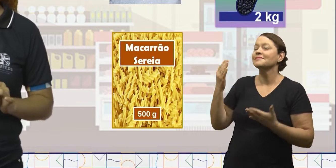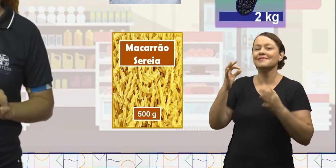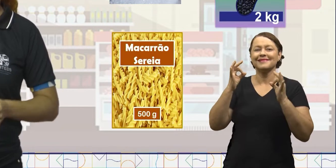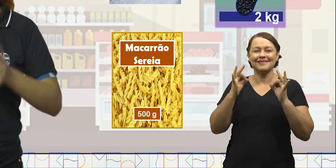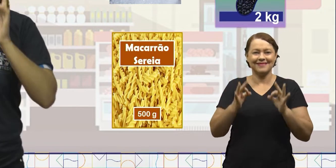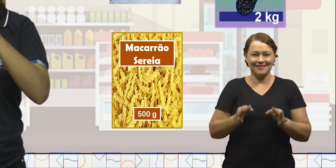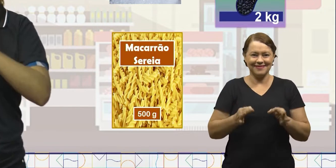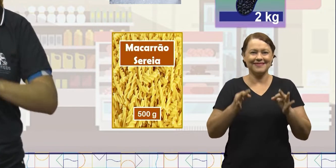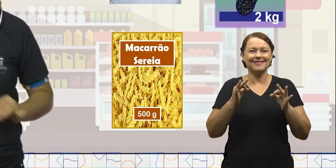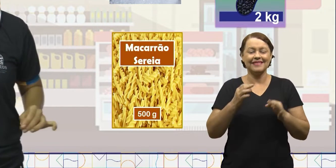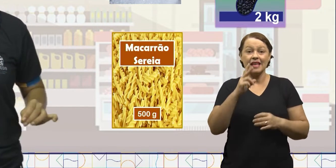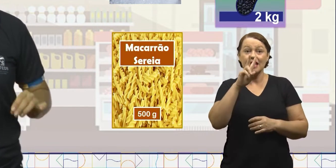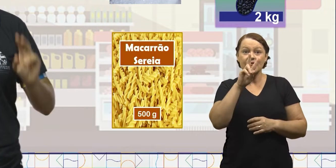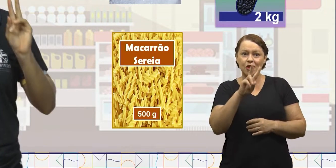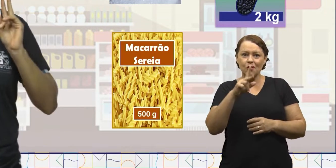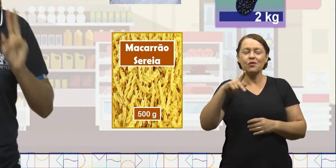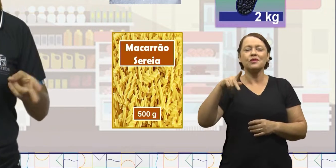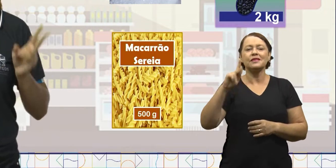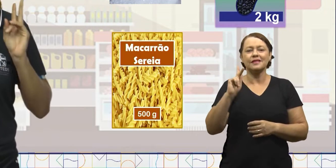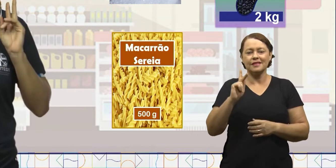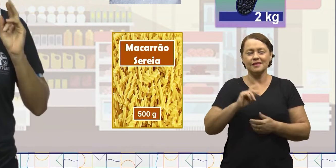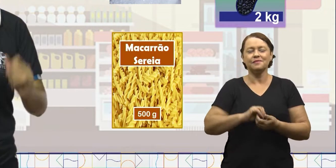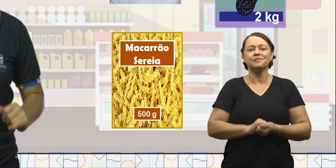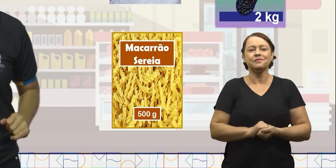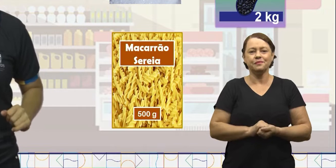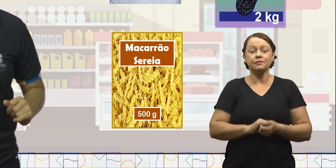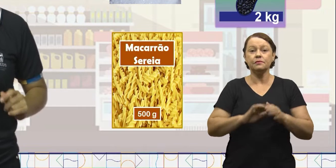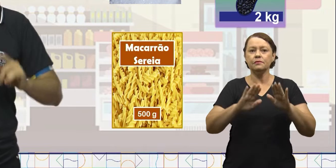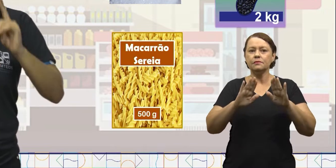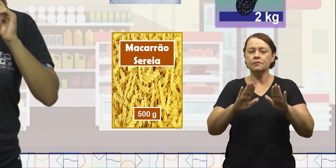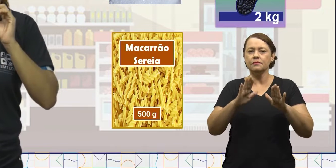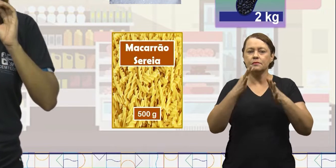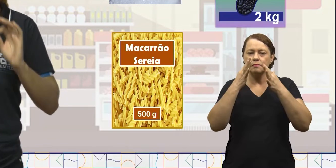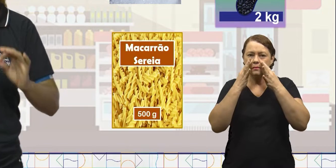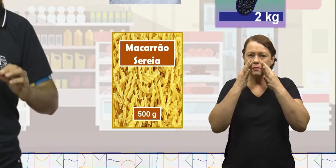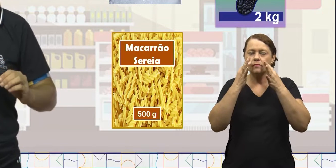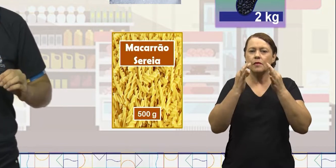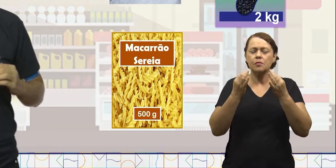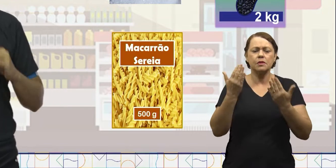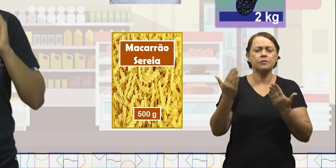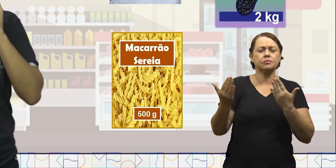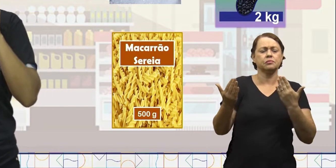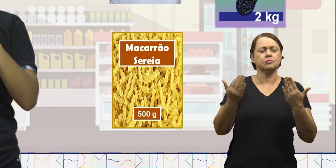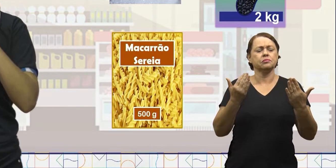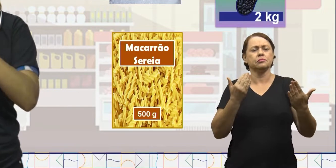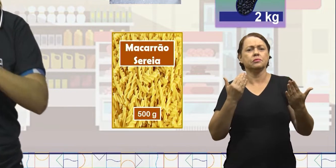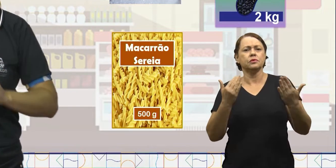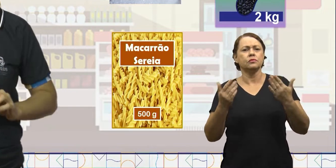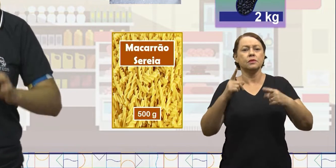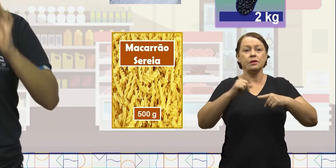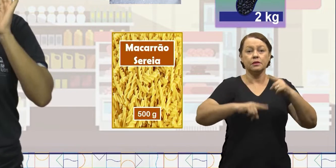comprei? Exatamente, 2 quilos. E observando e comparando